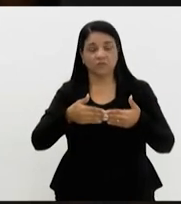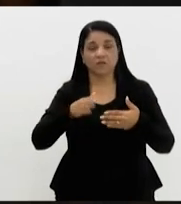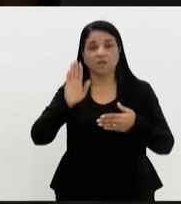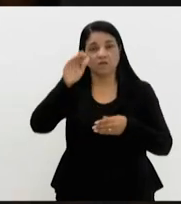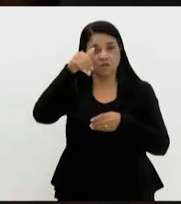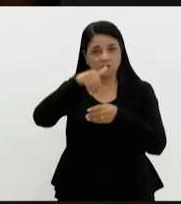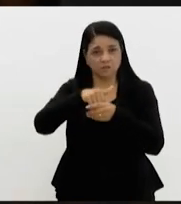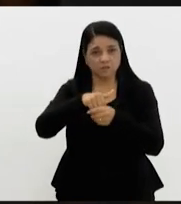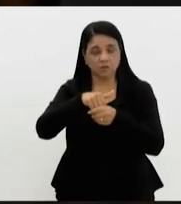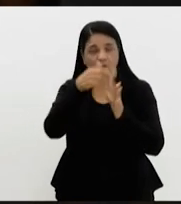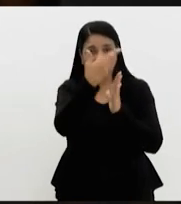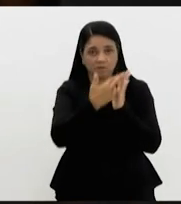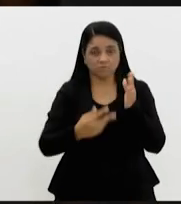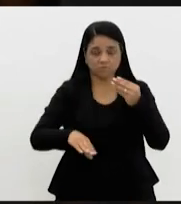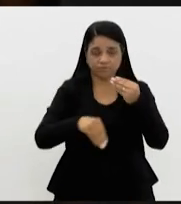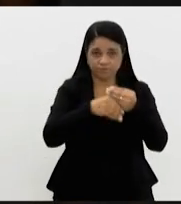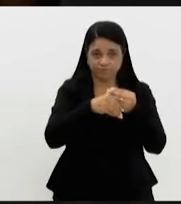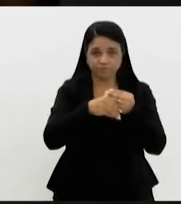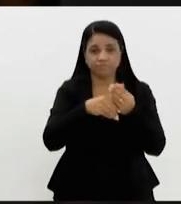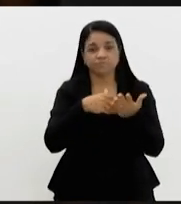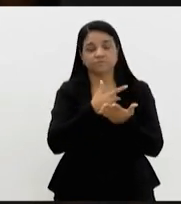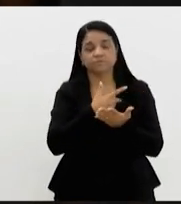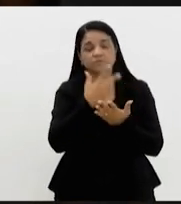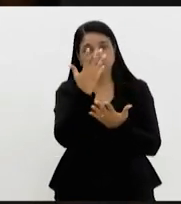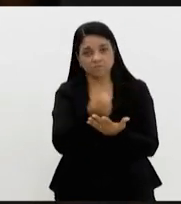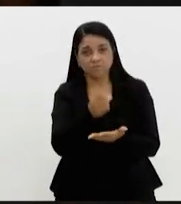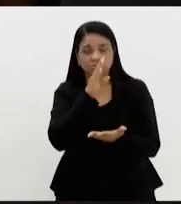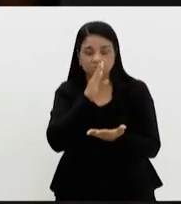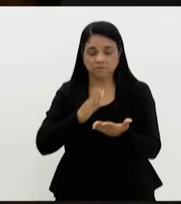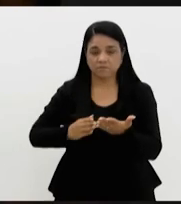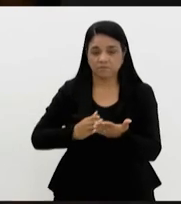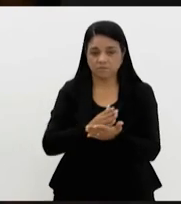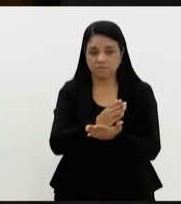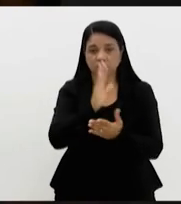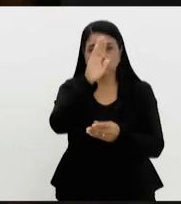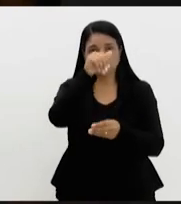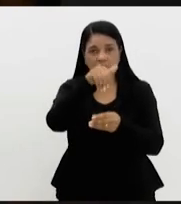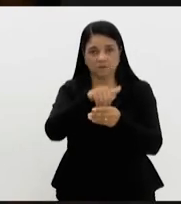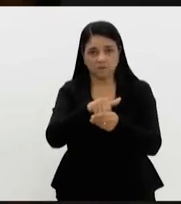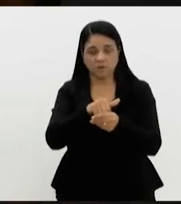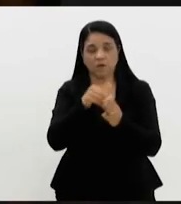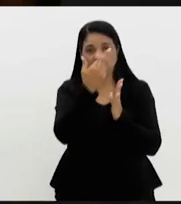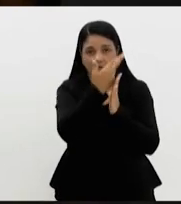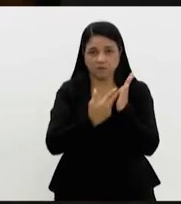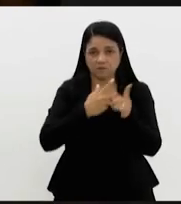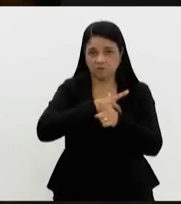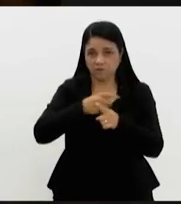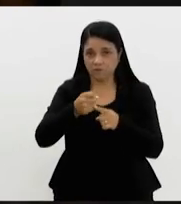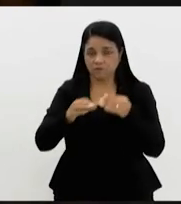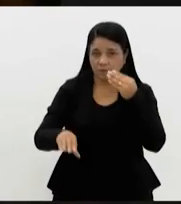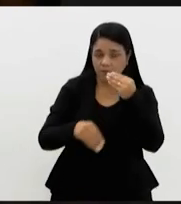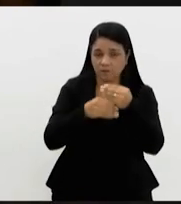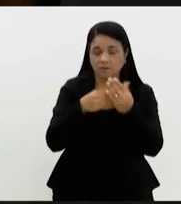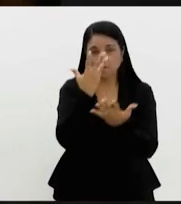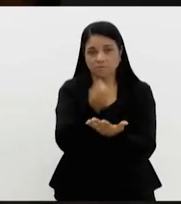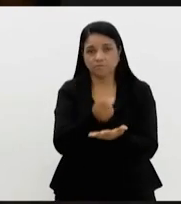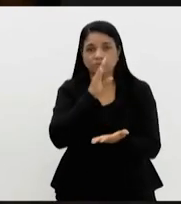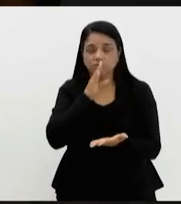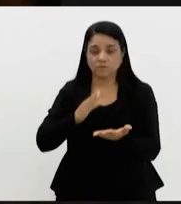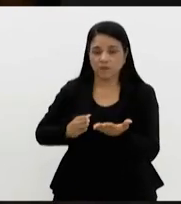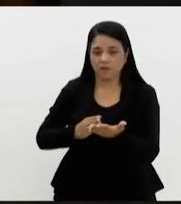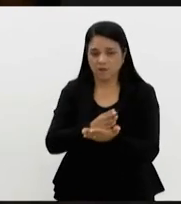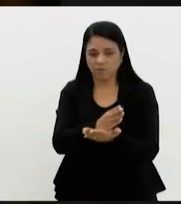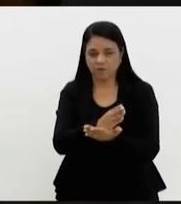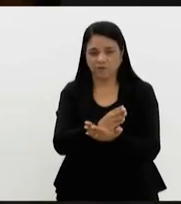votação, emenda de redação. Os senhores que aprovam, mandam como estão. Aprovado. Em votação, a redação do vencido assim emendado. Os senhores que aprovam, mandam como